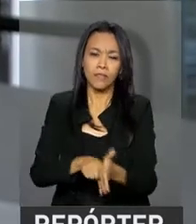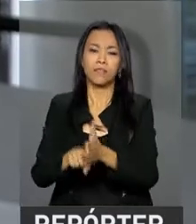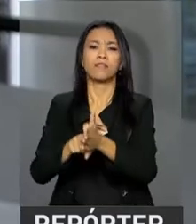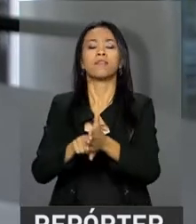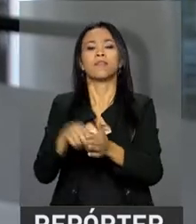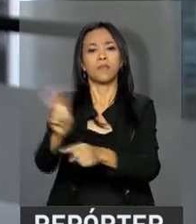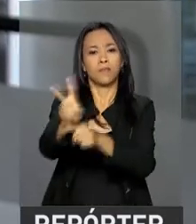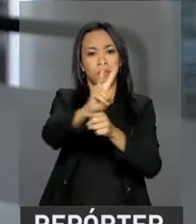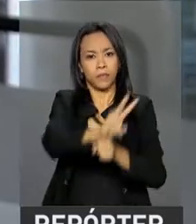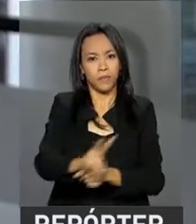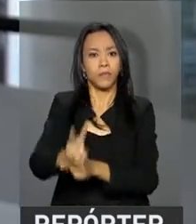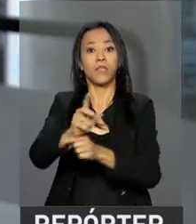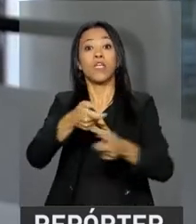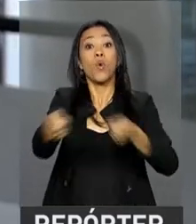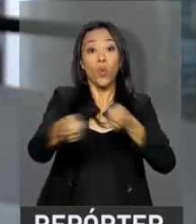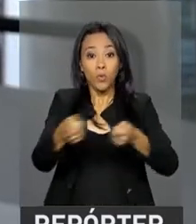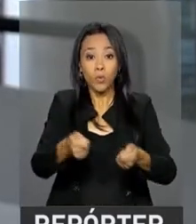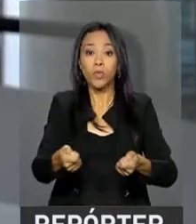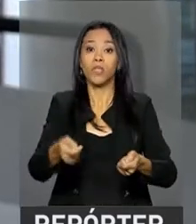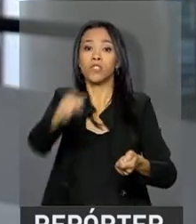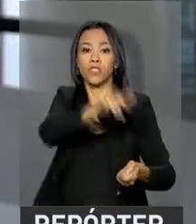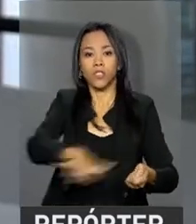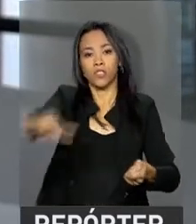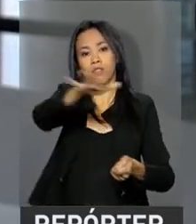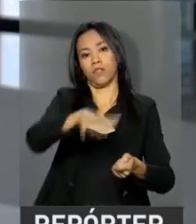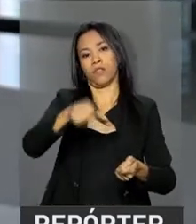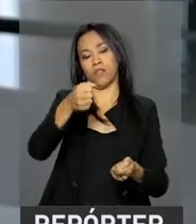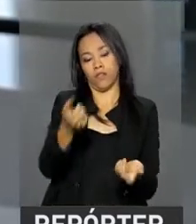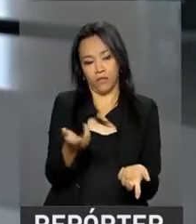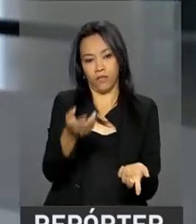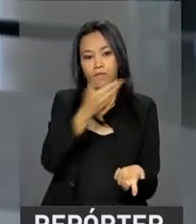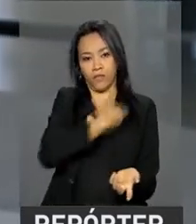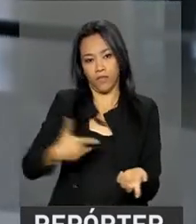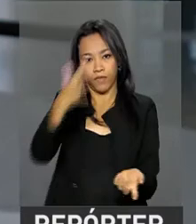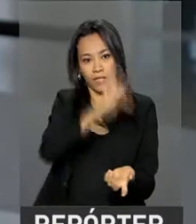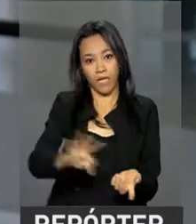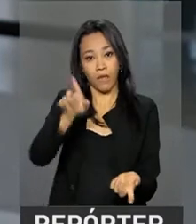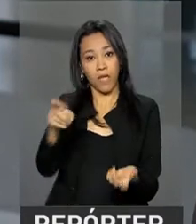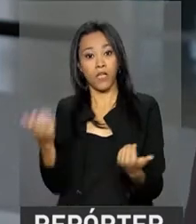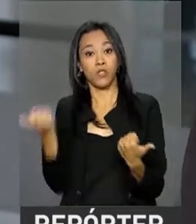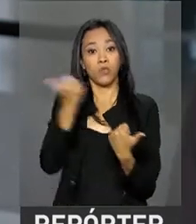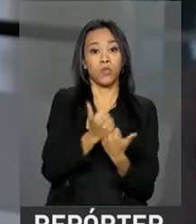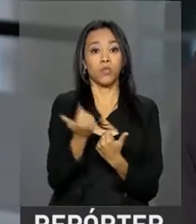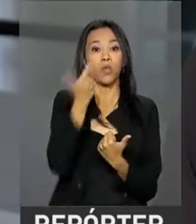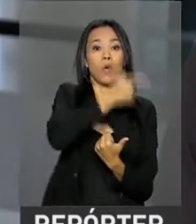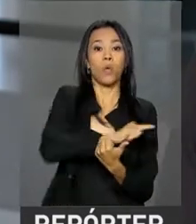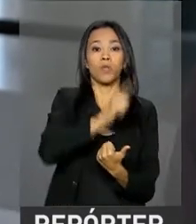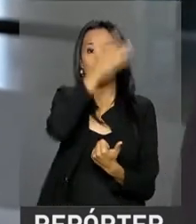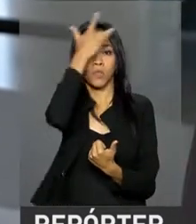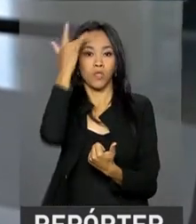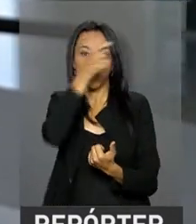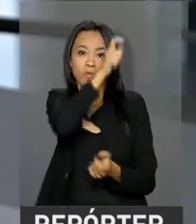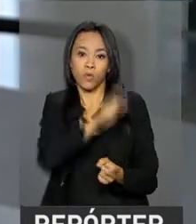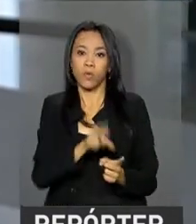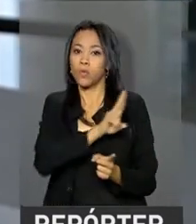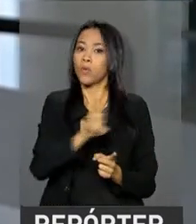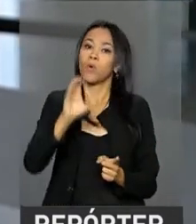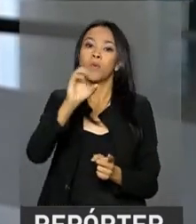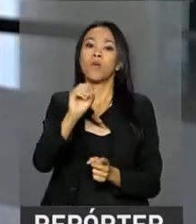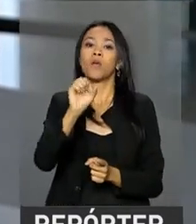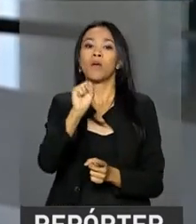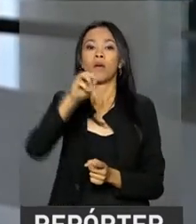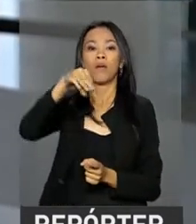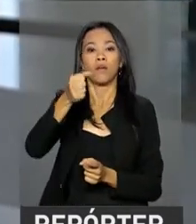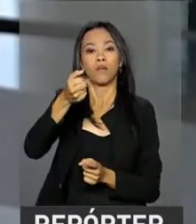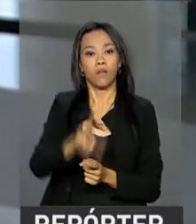geral da união ele substitui osmar serraglio que ocupava a estava à frente do ministério